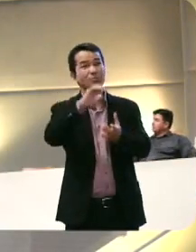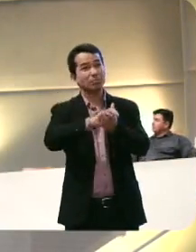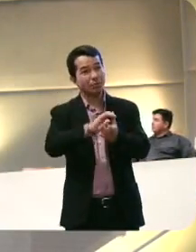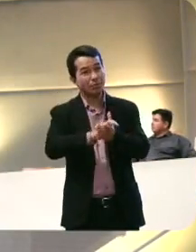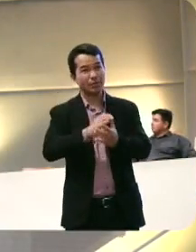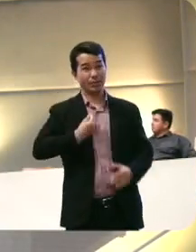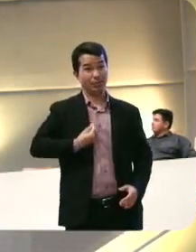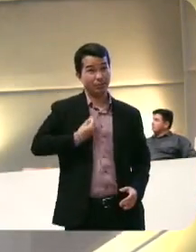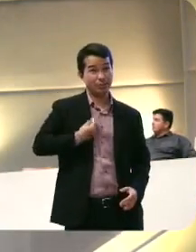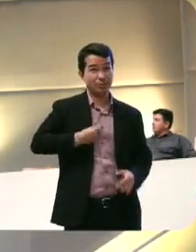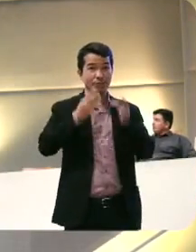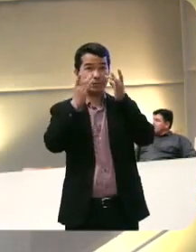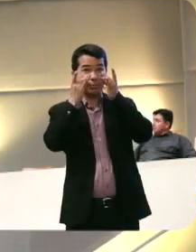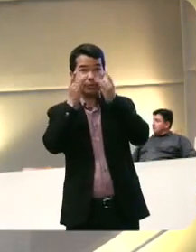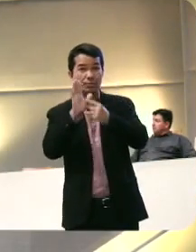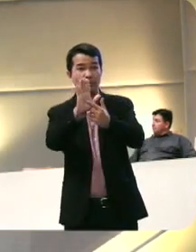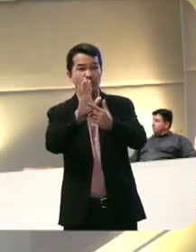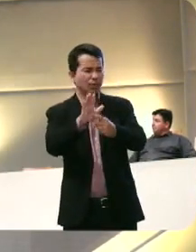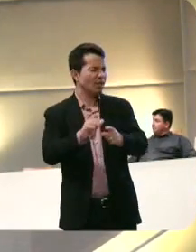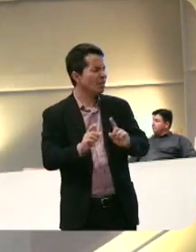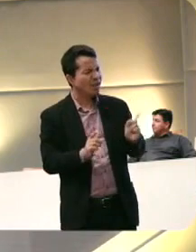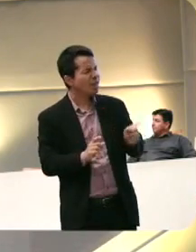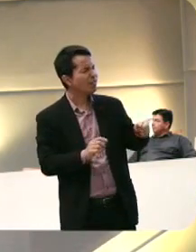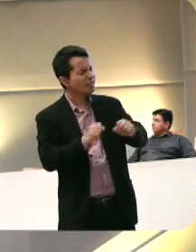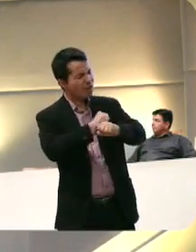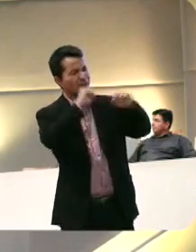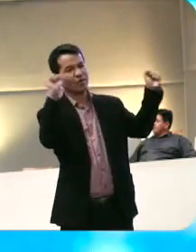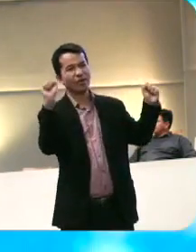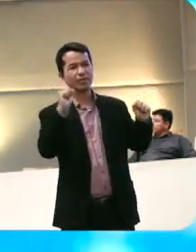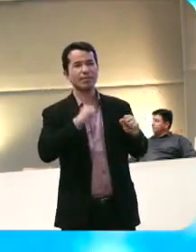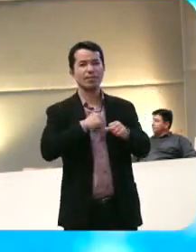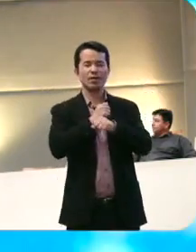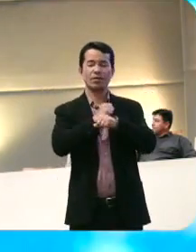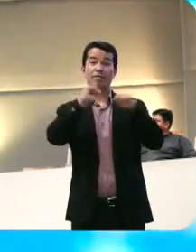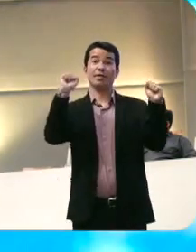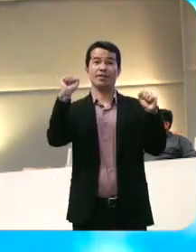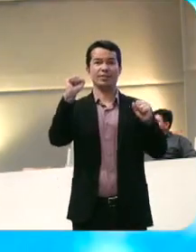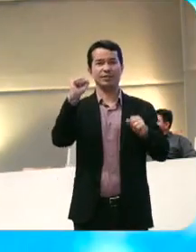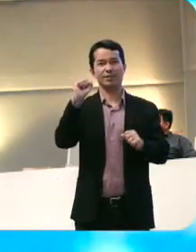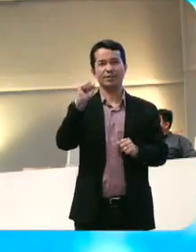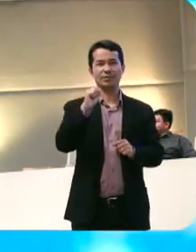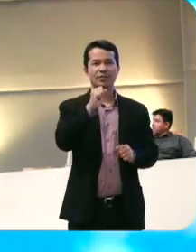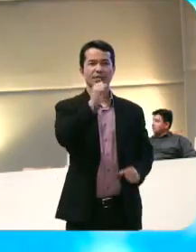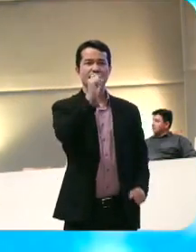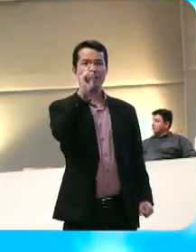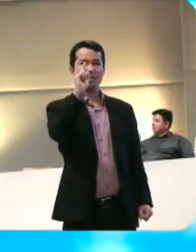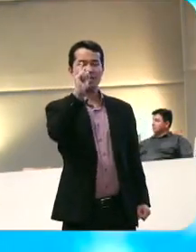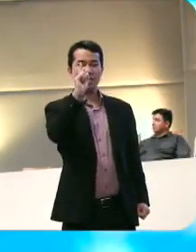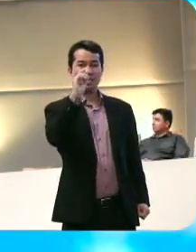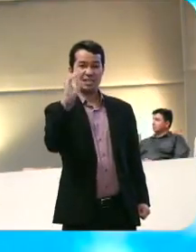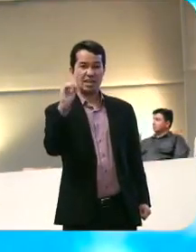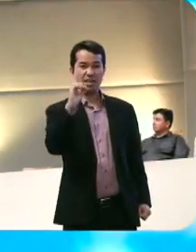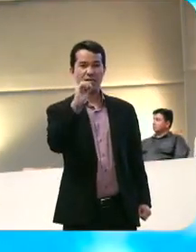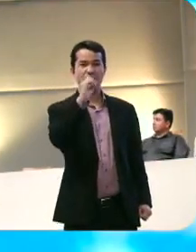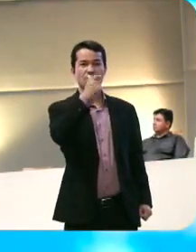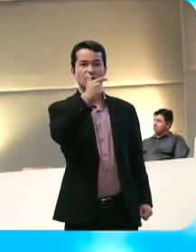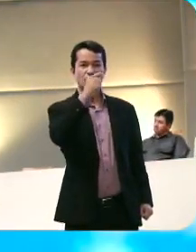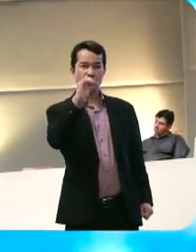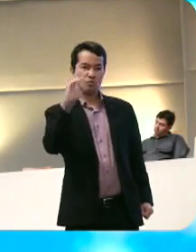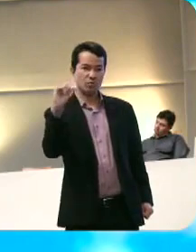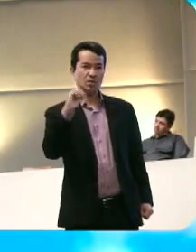Mas e como é que vai ser? Ele falou: você já acorda cedo, ora com o povo. Tá bom, comecei a orar. Primeiro dia 100, 200, um segundo,